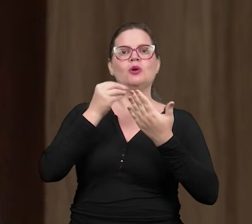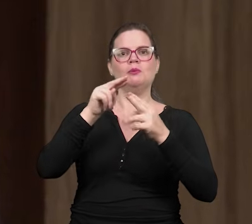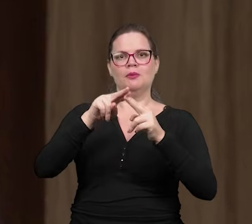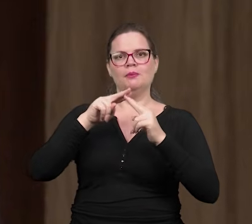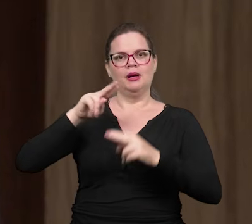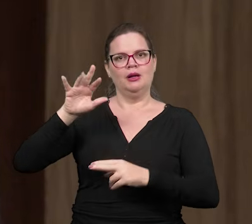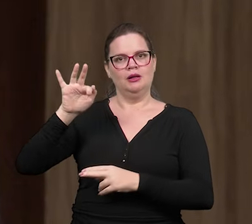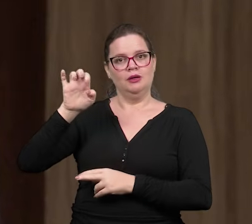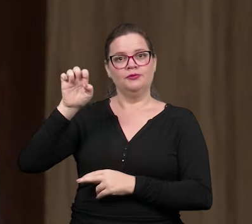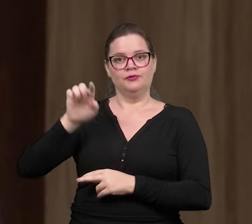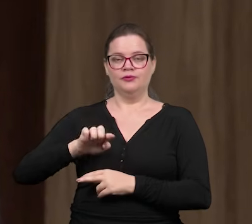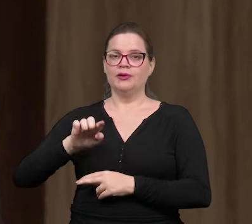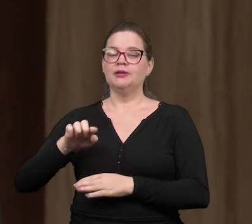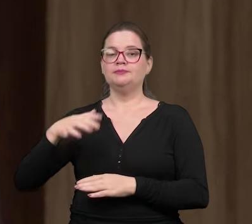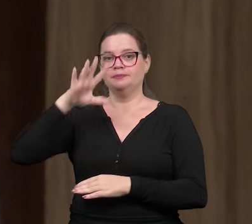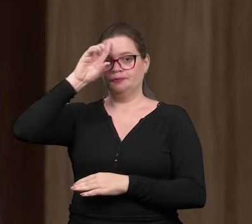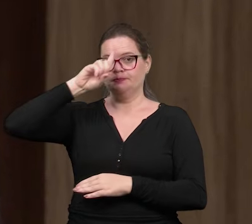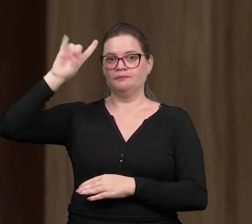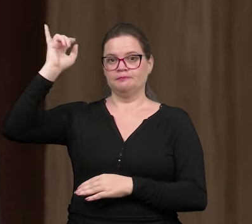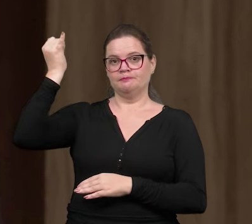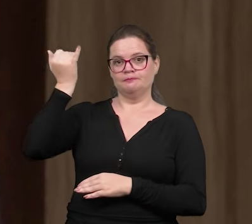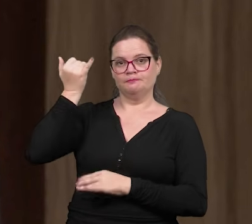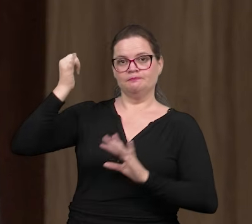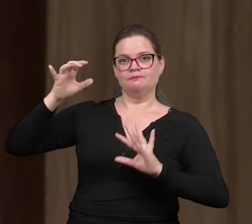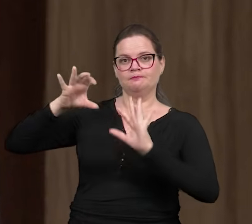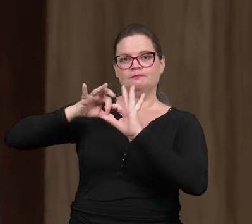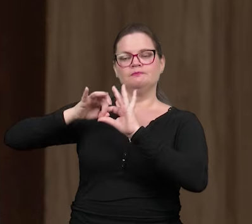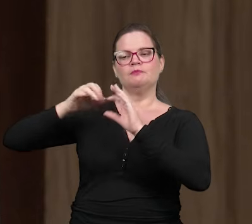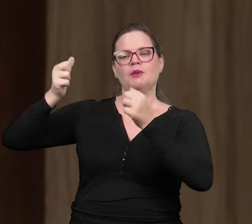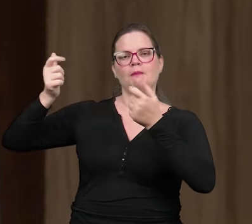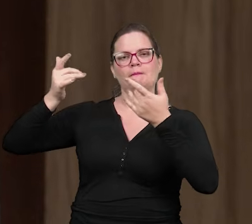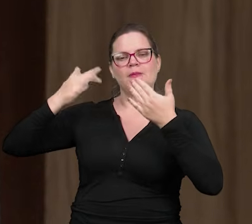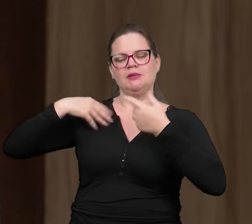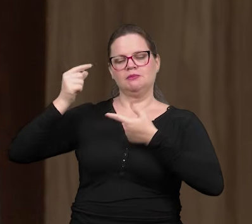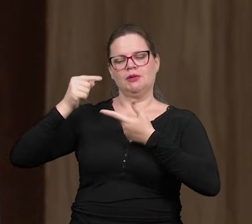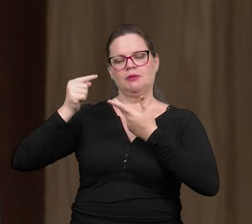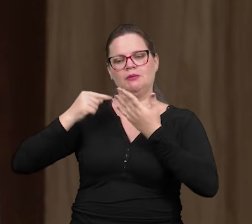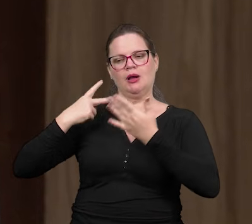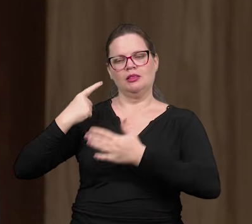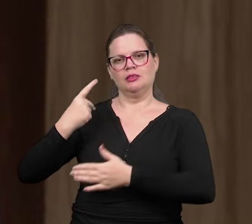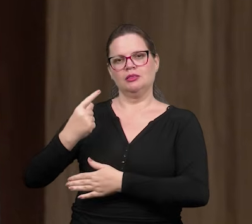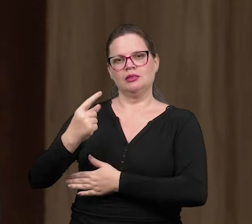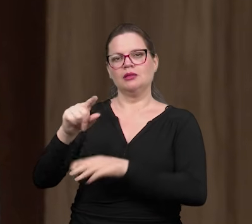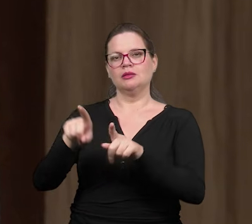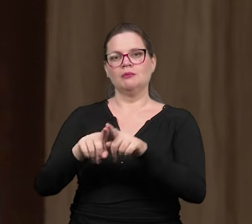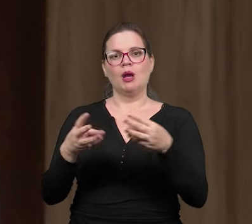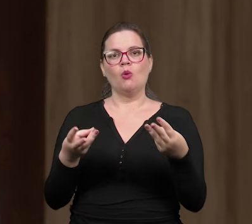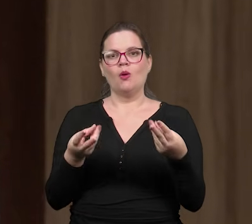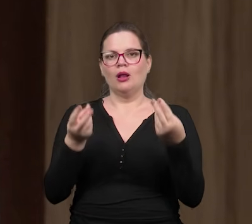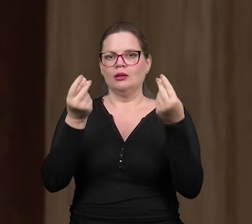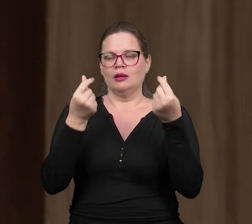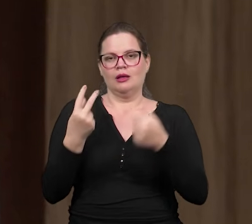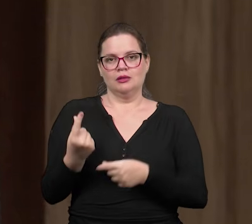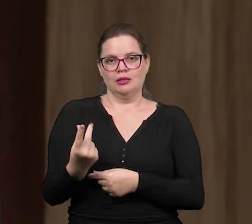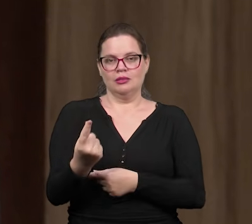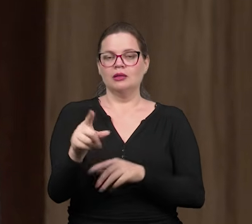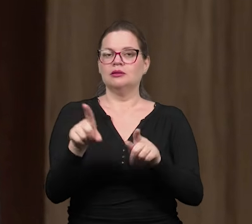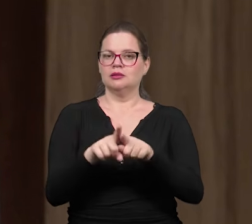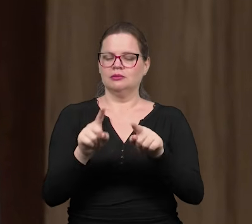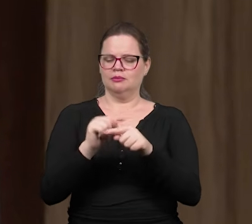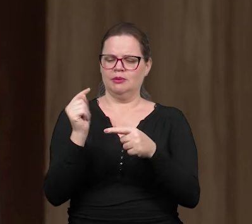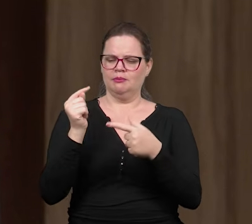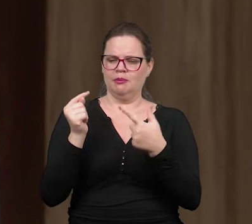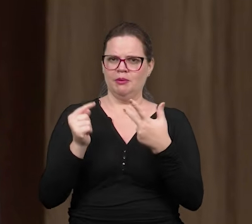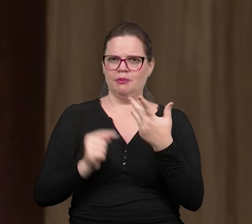ele comunica conosco, né, as suas virtudes eternas, as suas qualidades eternas, os seus atributos